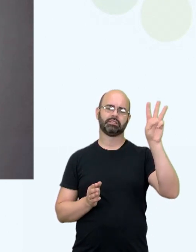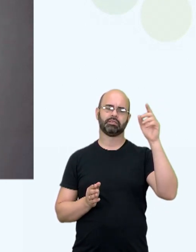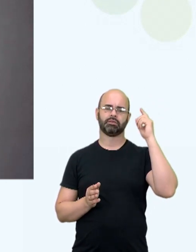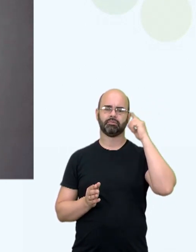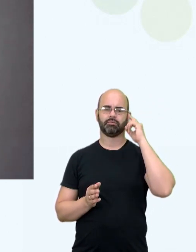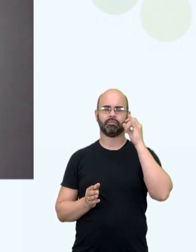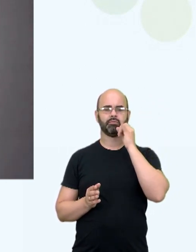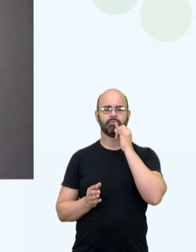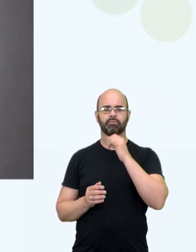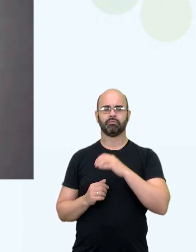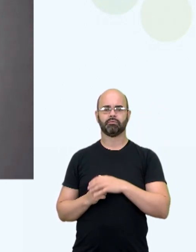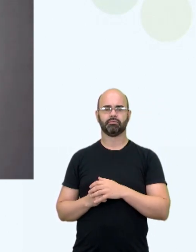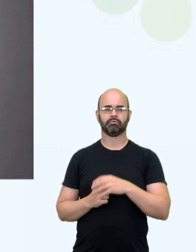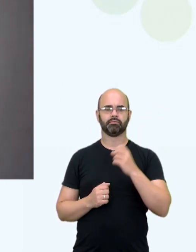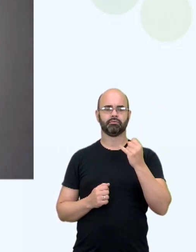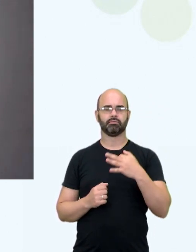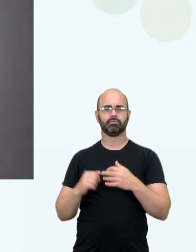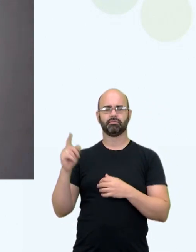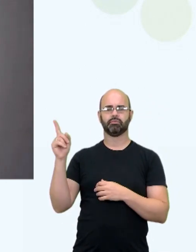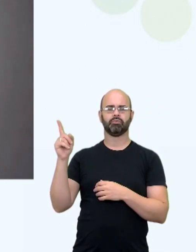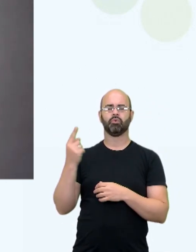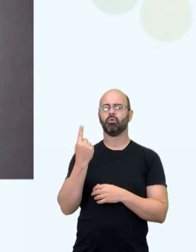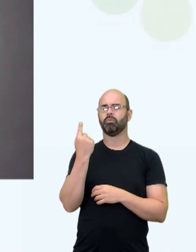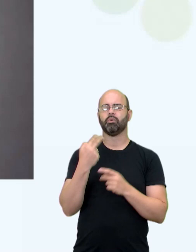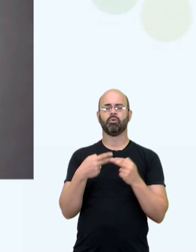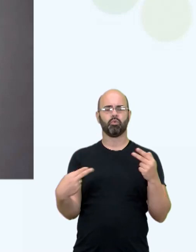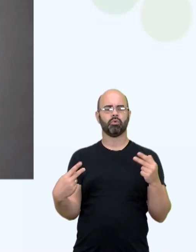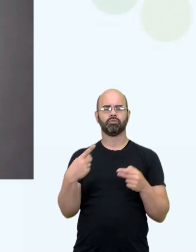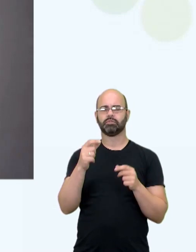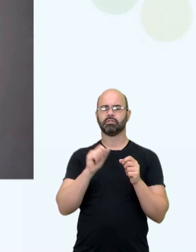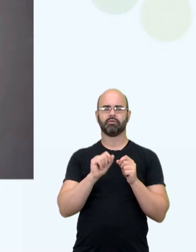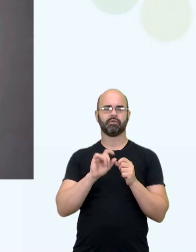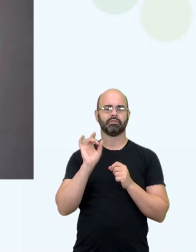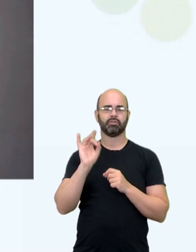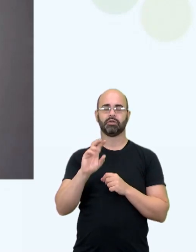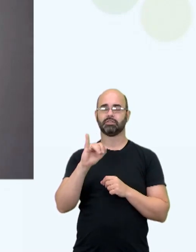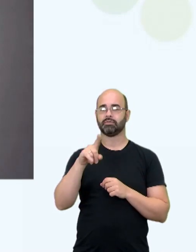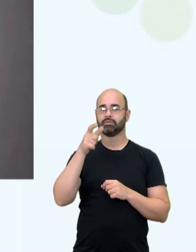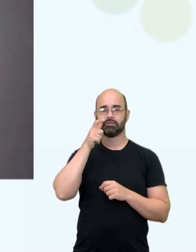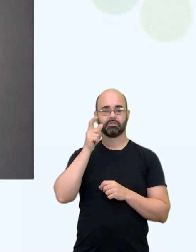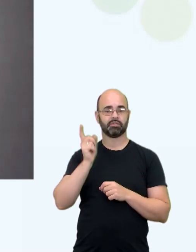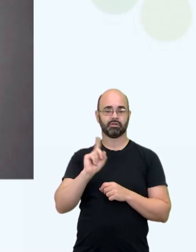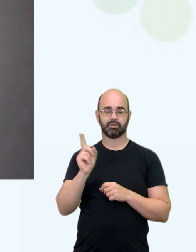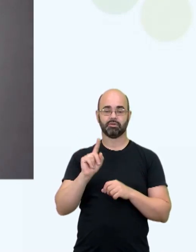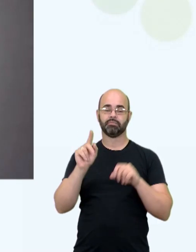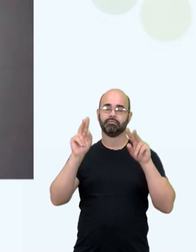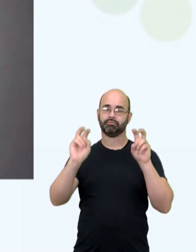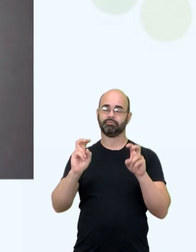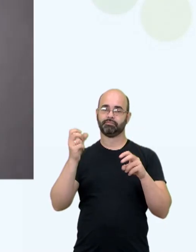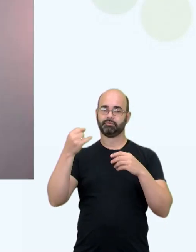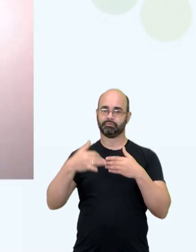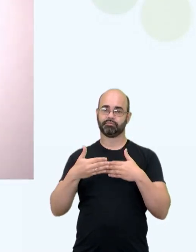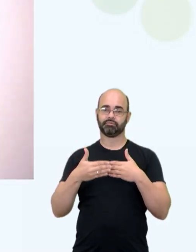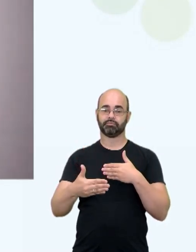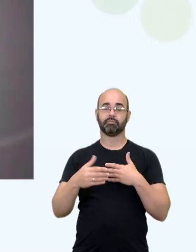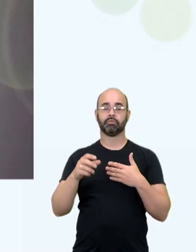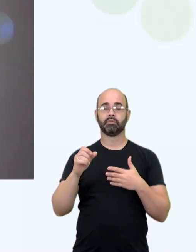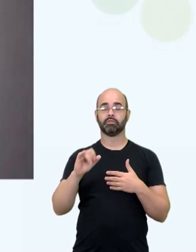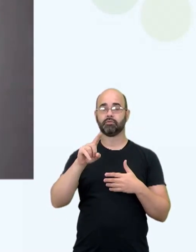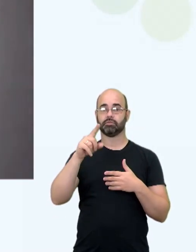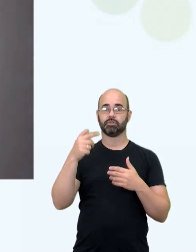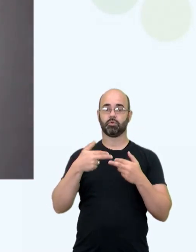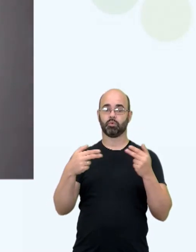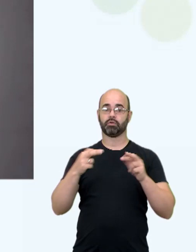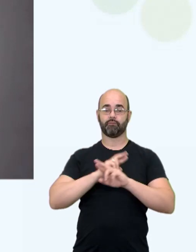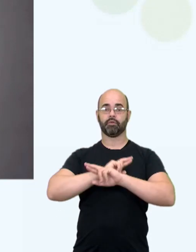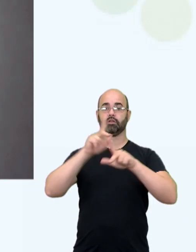a imortalidade basta fazer apenas uma coisa notável? Caso não tenha ouvido, a premissa é simples. Fazendo algo realmente notável, você